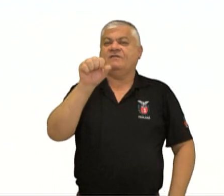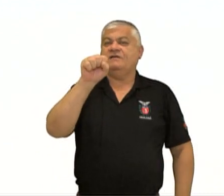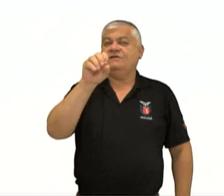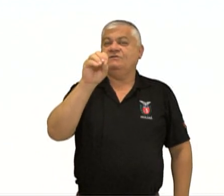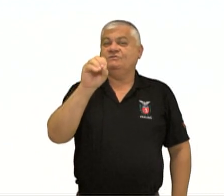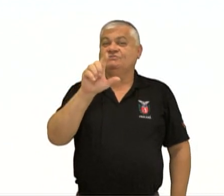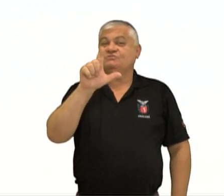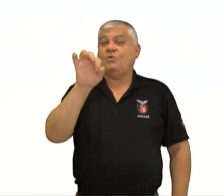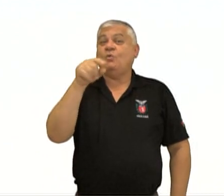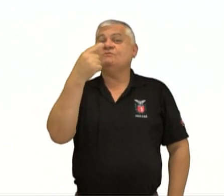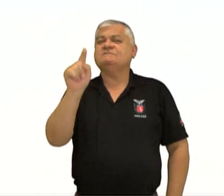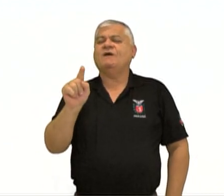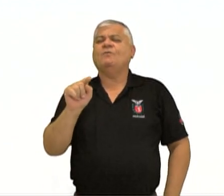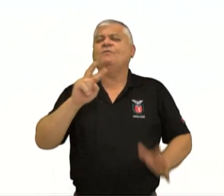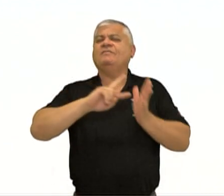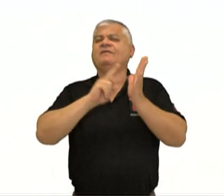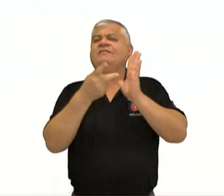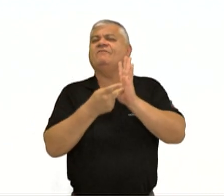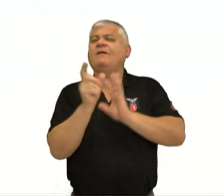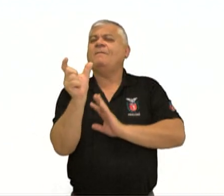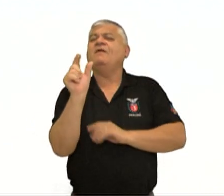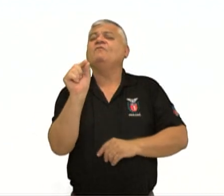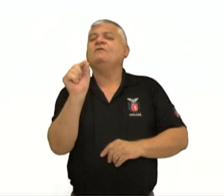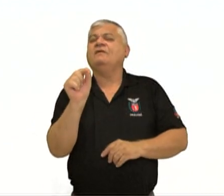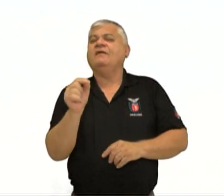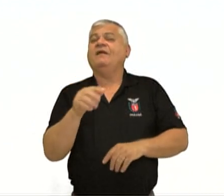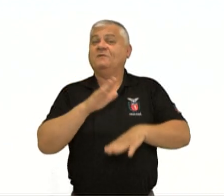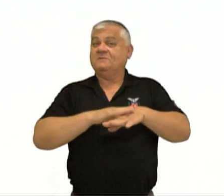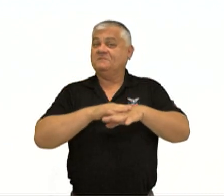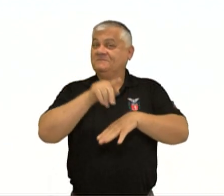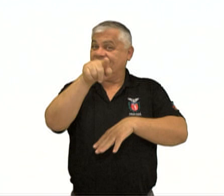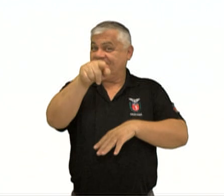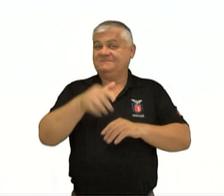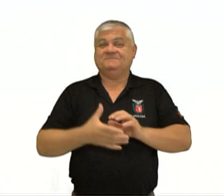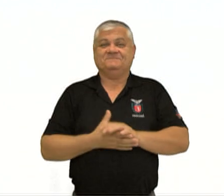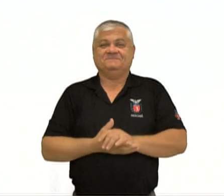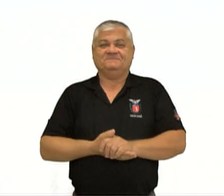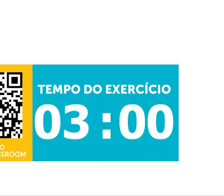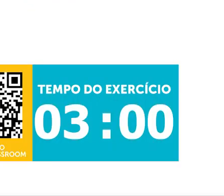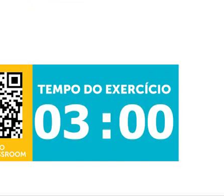Qual o significado desse termo para a química? Agora é com vocês.